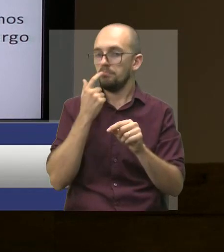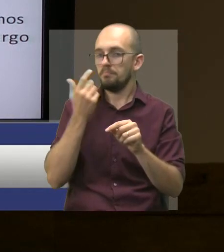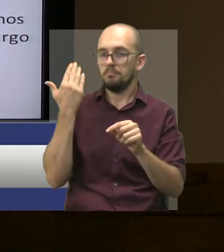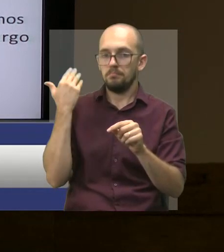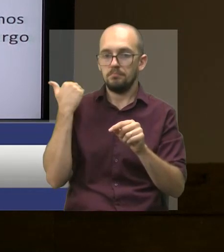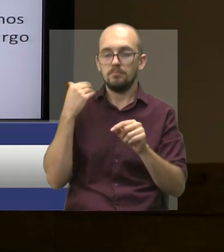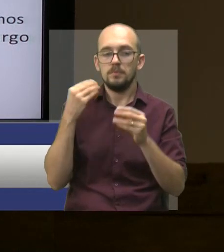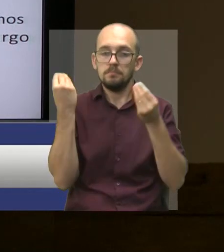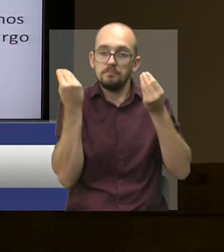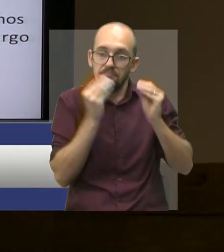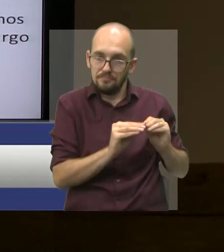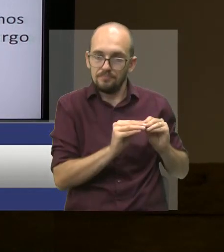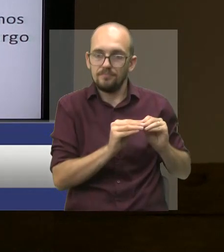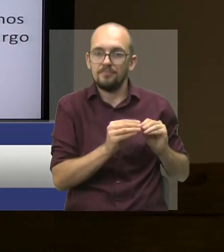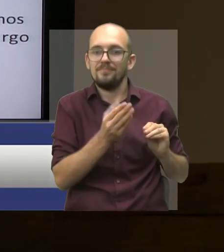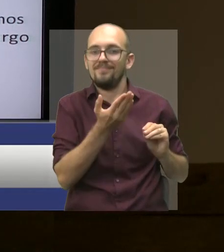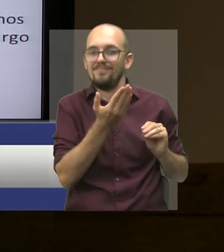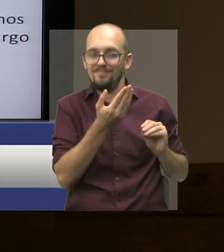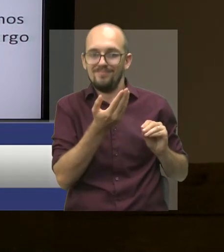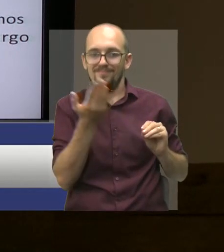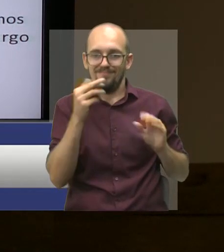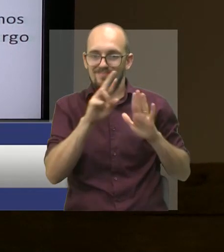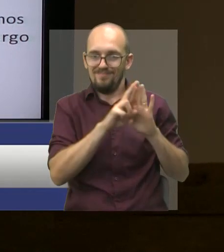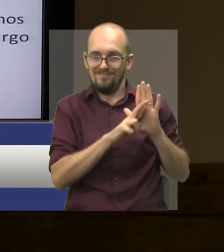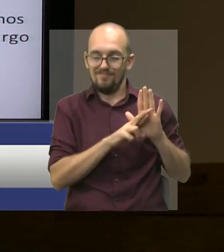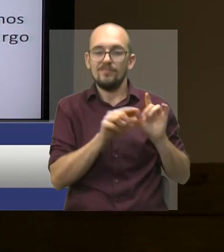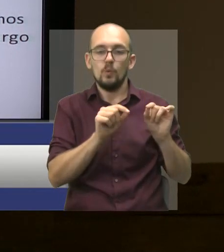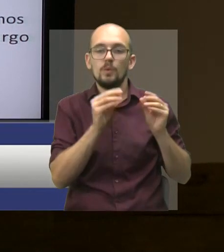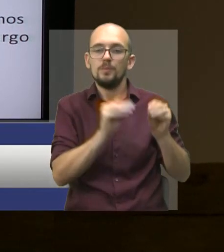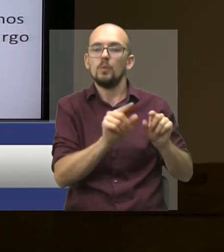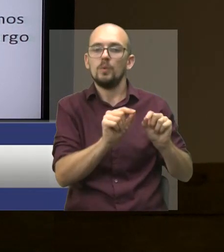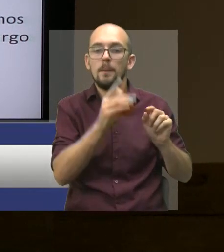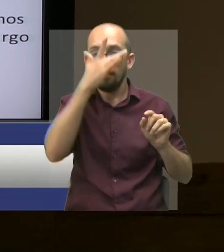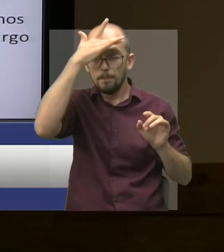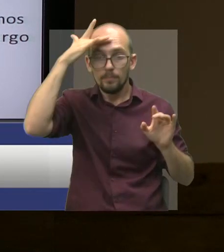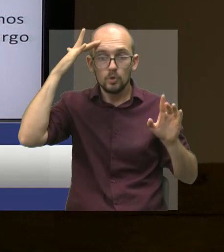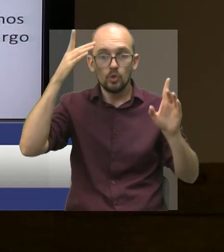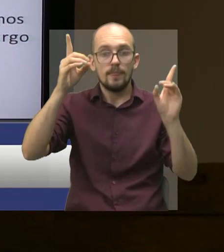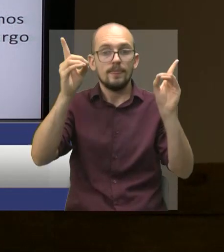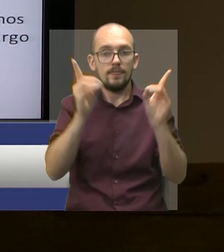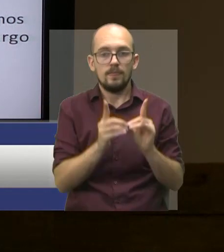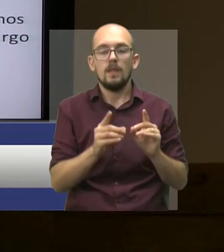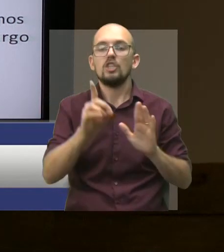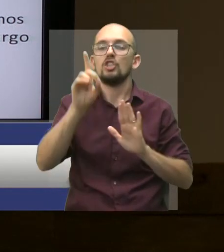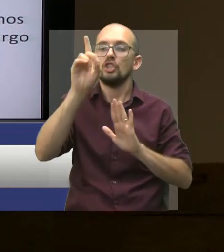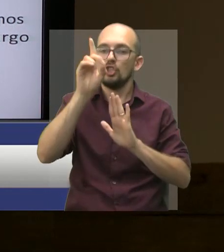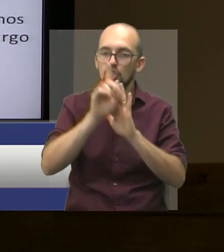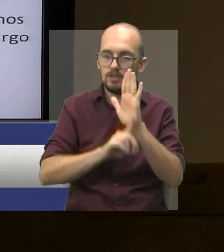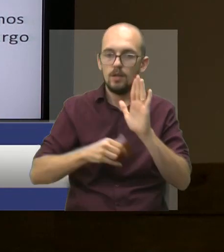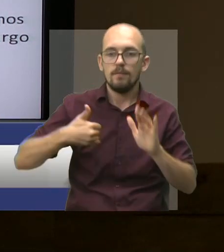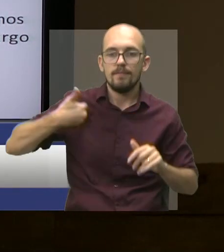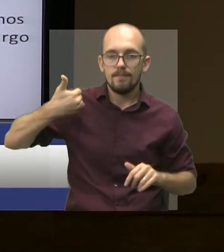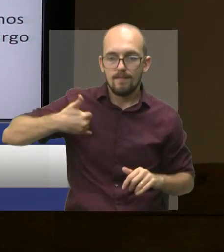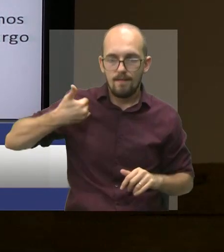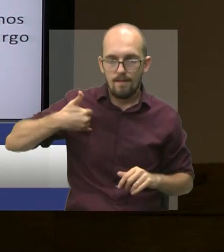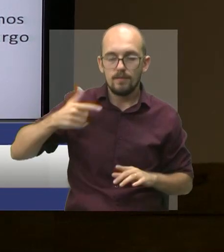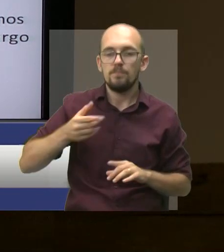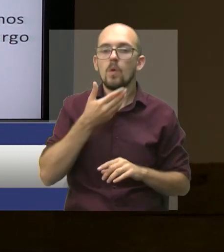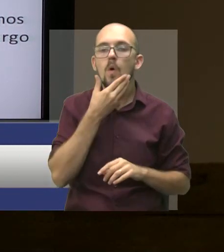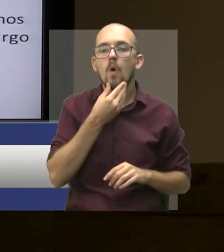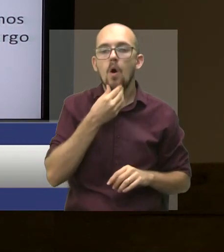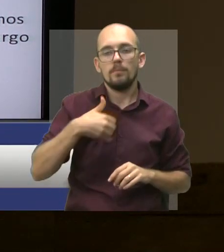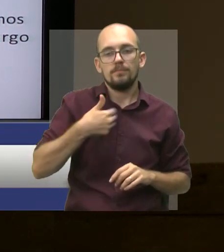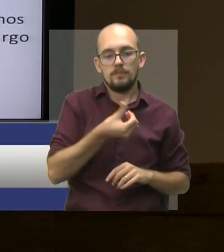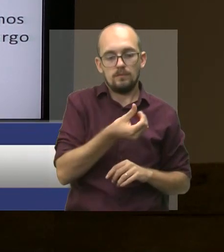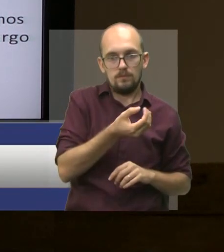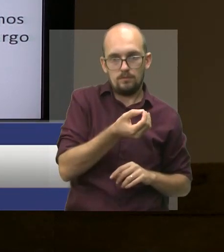recentemente, onde a pessoa com deficiência pode ter direito a essa aposentadoria por idade, o homem aos 60 anos,